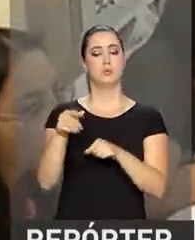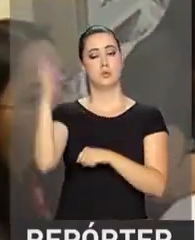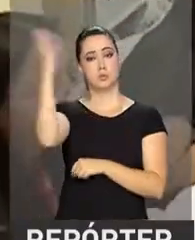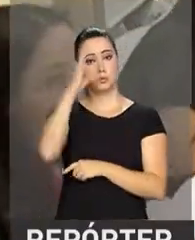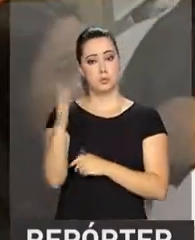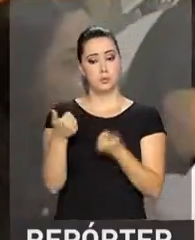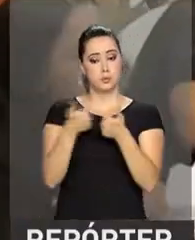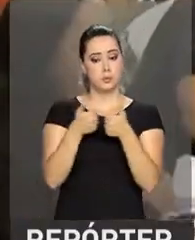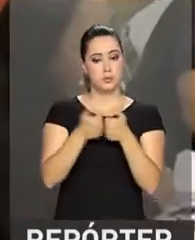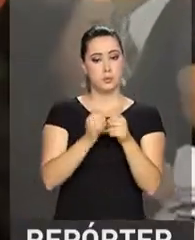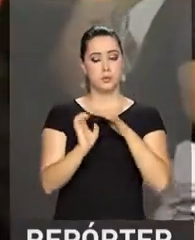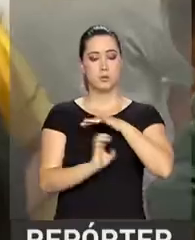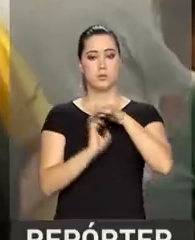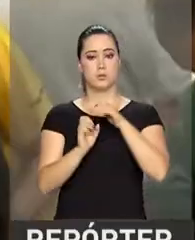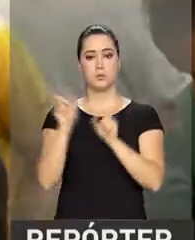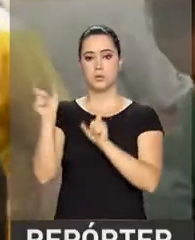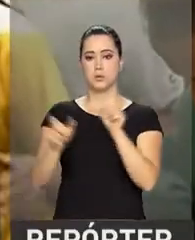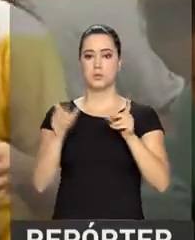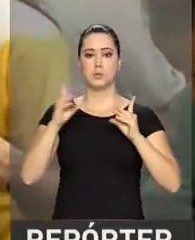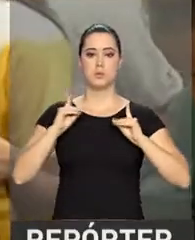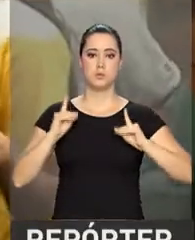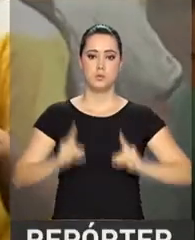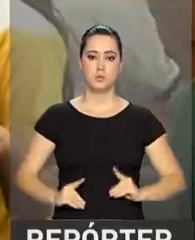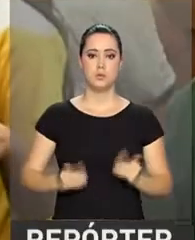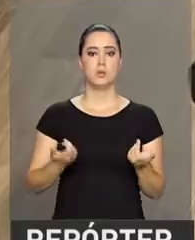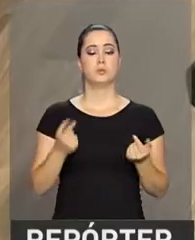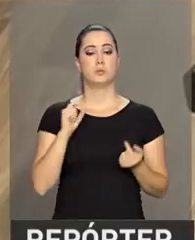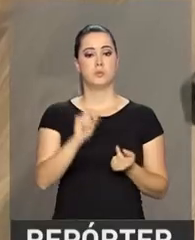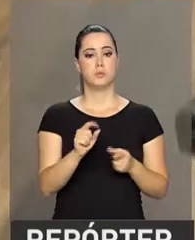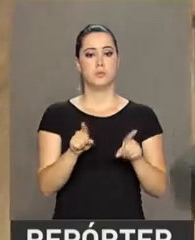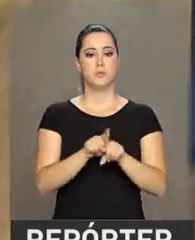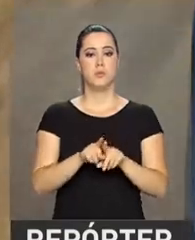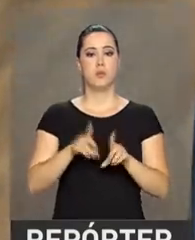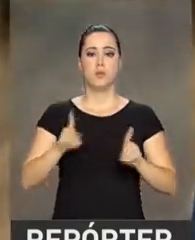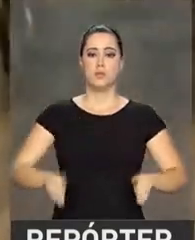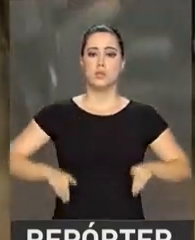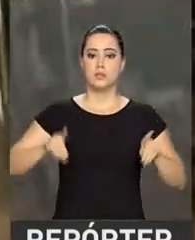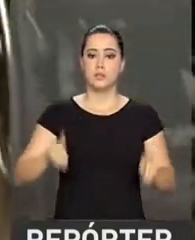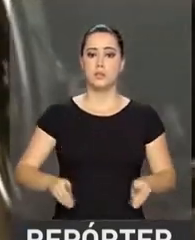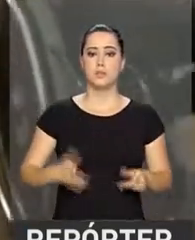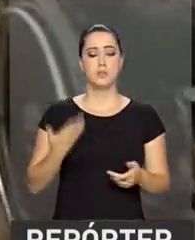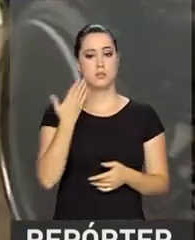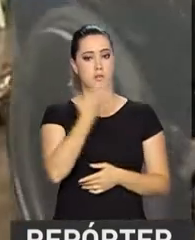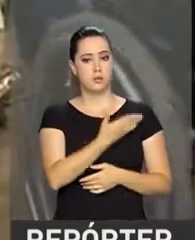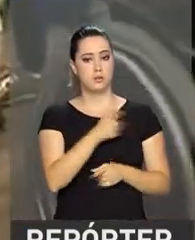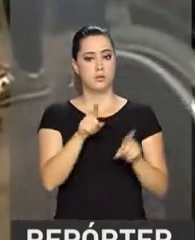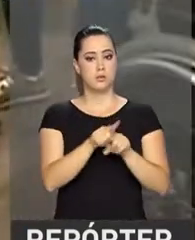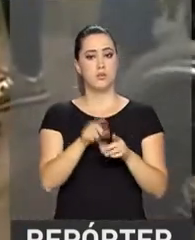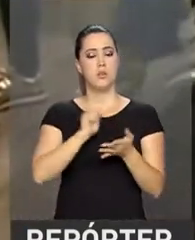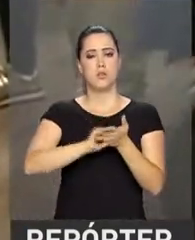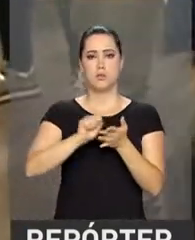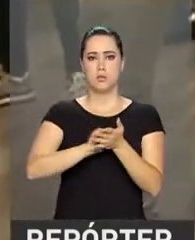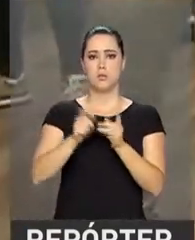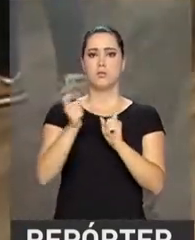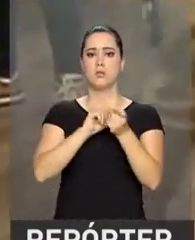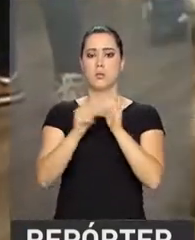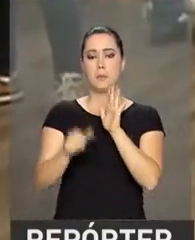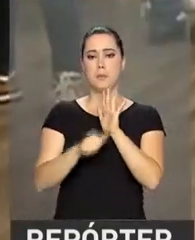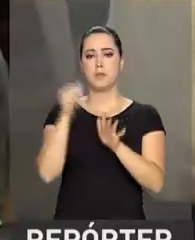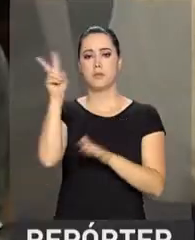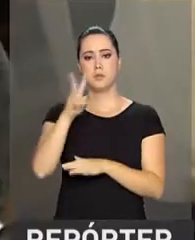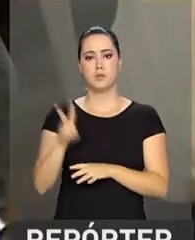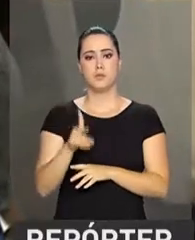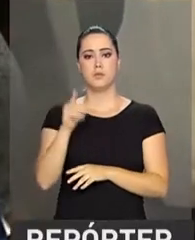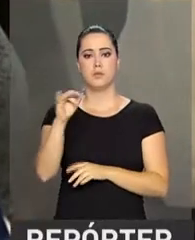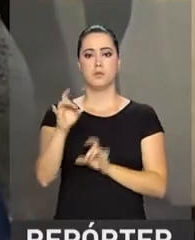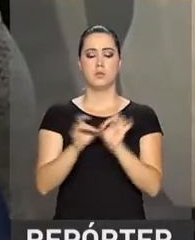para aproximar empresas e trabalhadores com deficiência. Cadeirante, o auxiliar administrativo Wagner dos Santos participou pela primeira